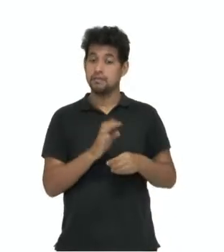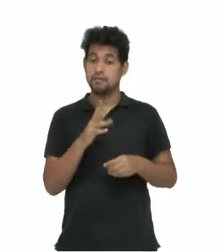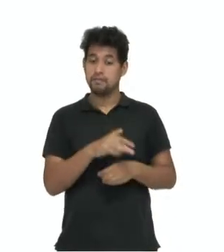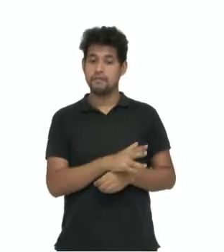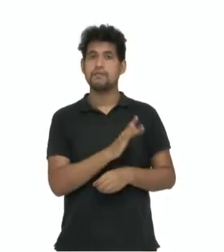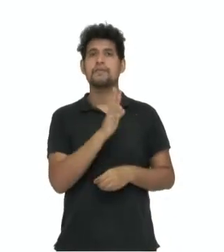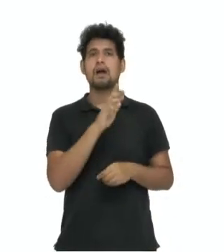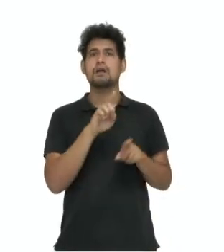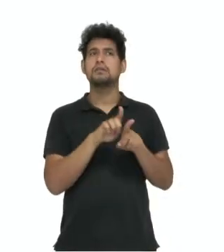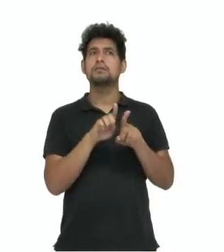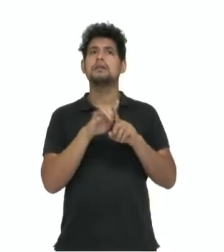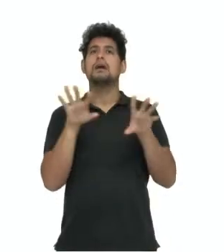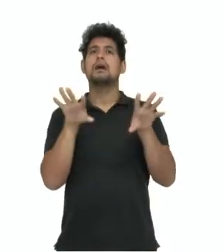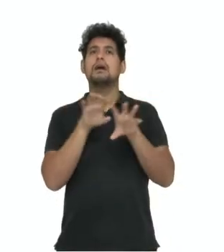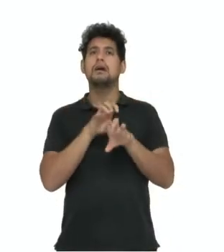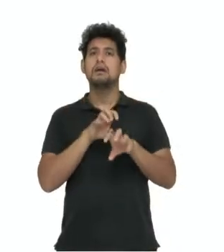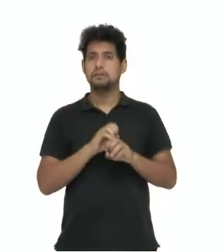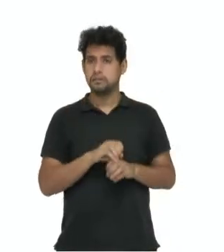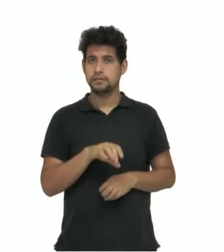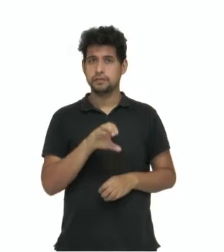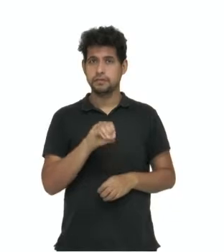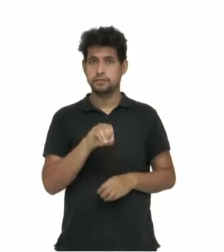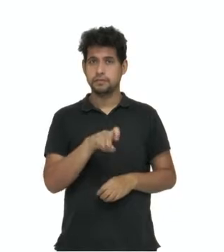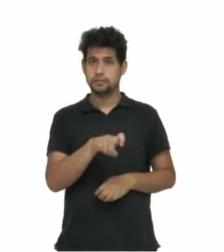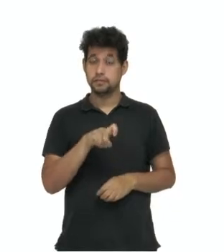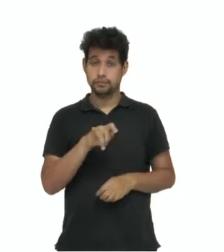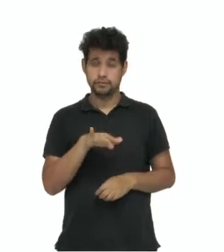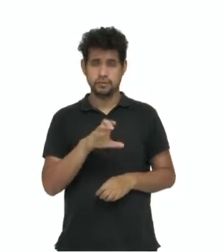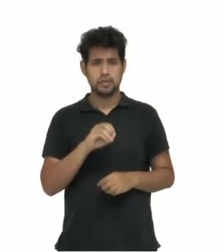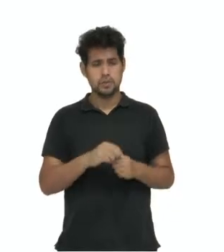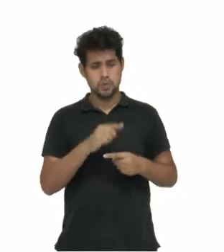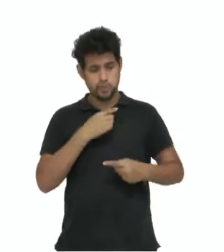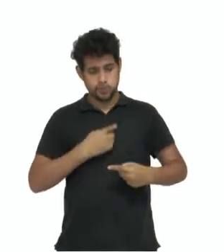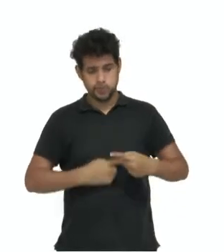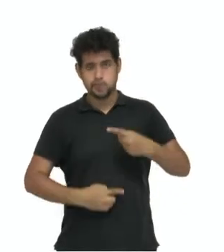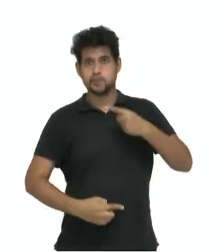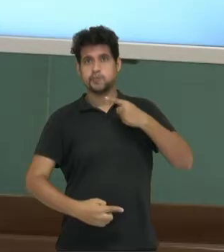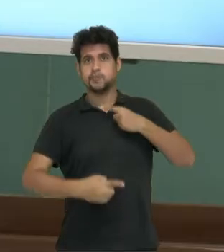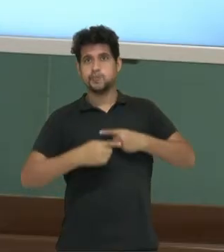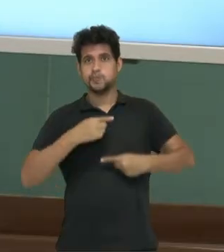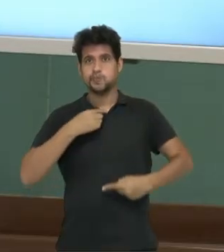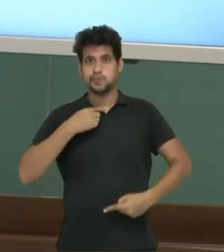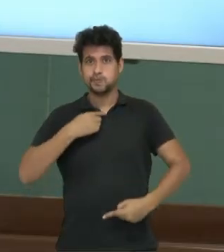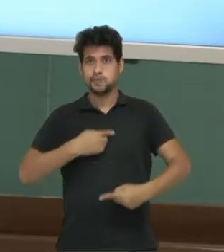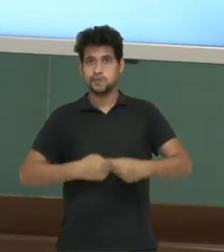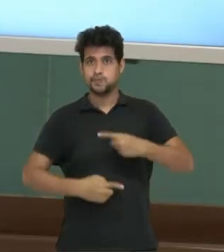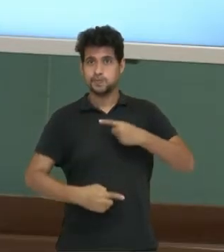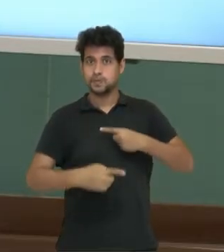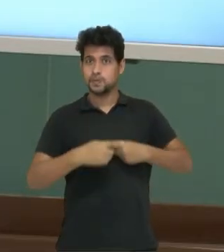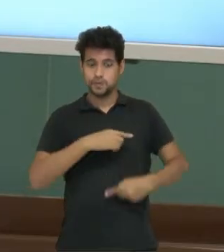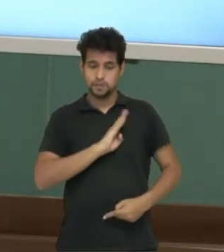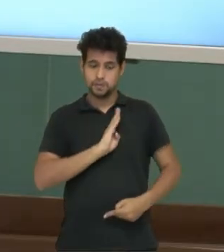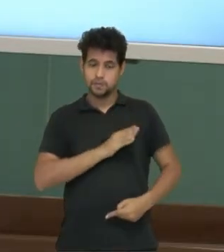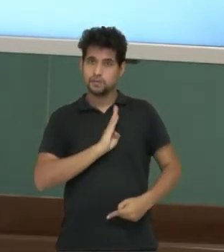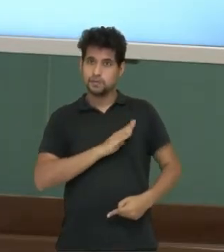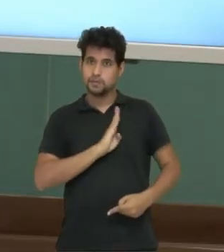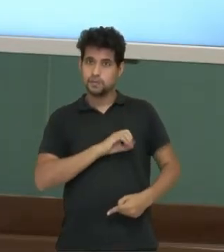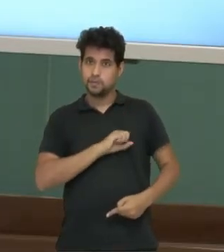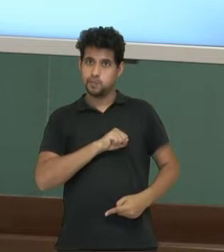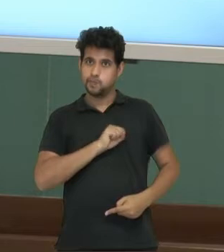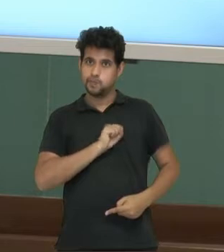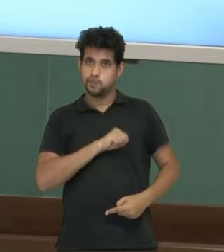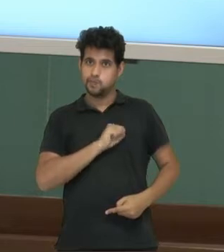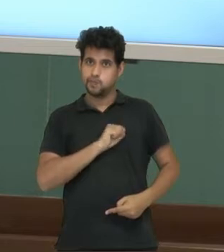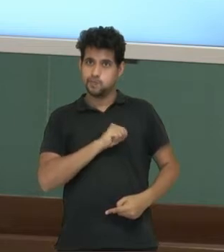brânquias, recebe oxigenação, faz todo o caminho pelo corpo e quando ele volta para o coração para ser bombeado,